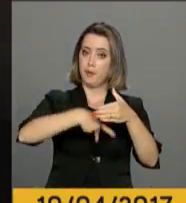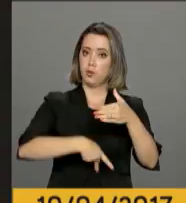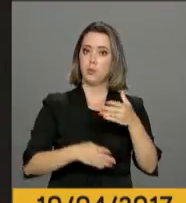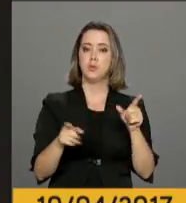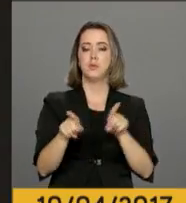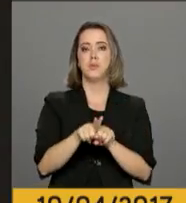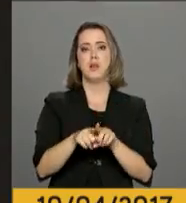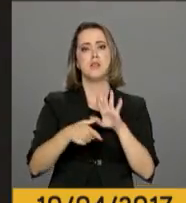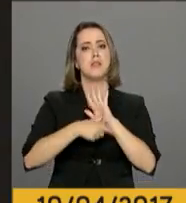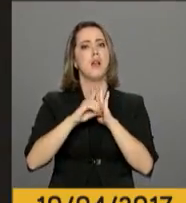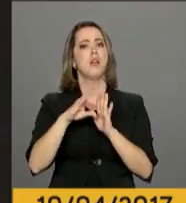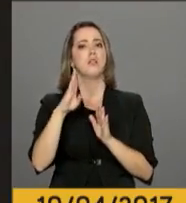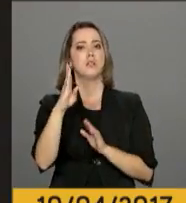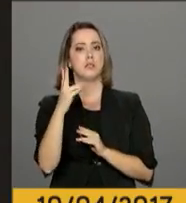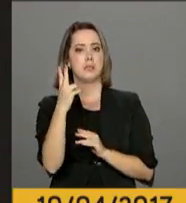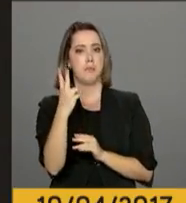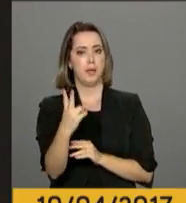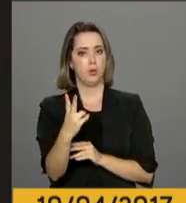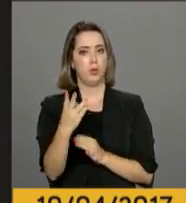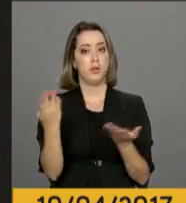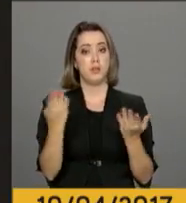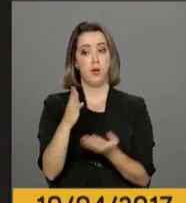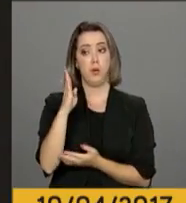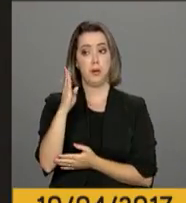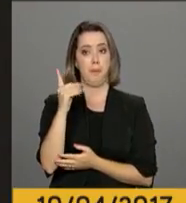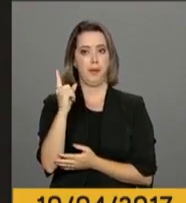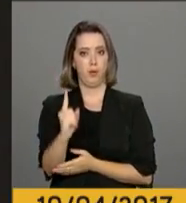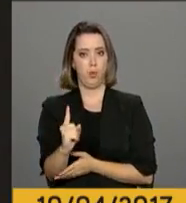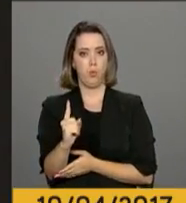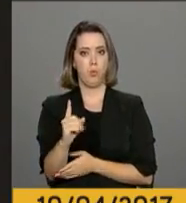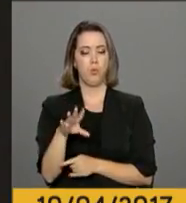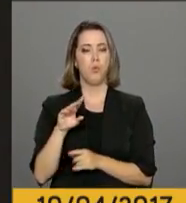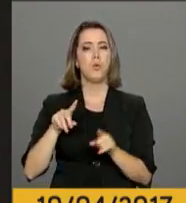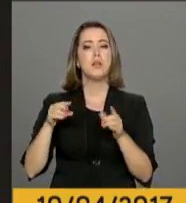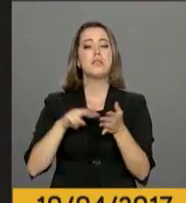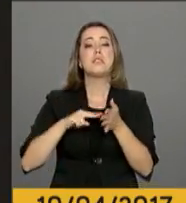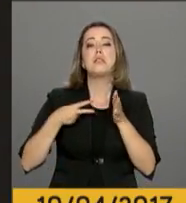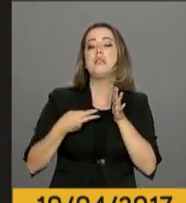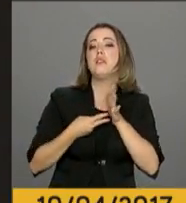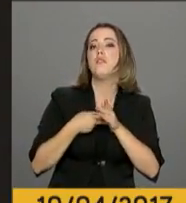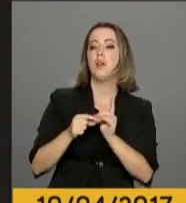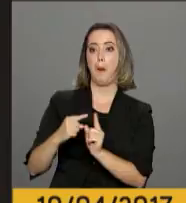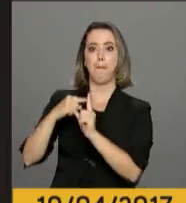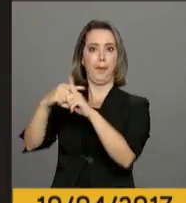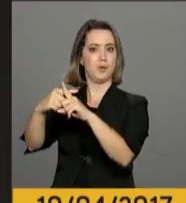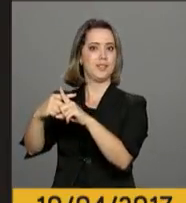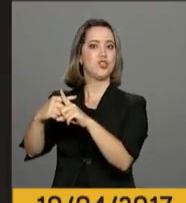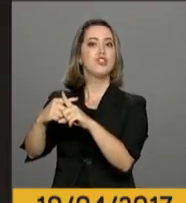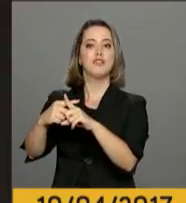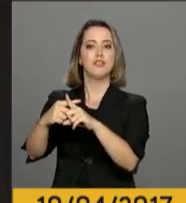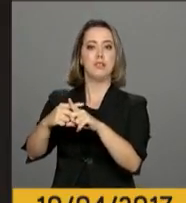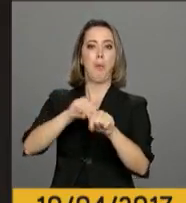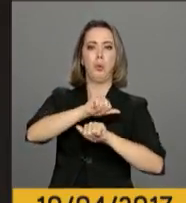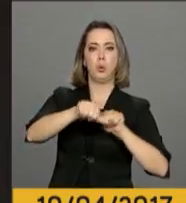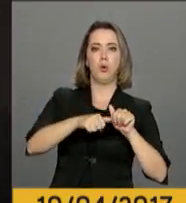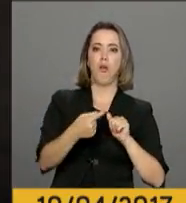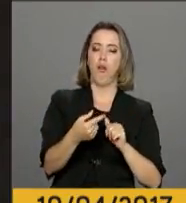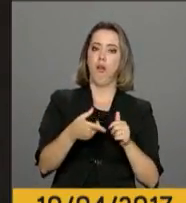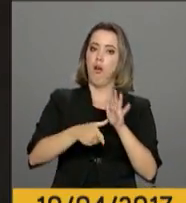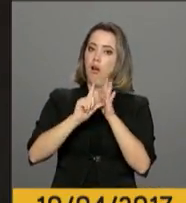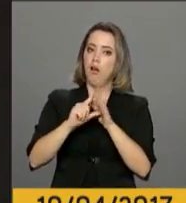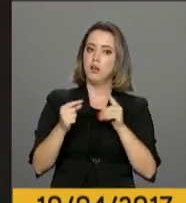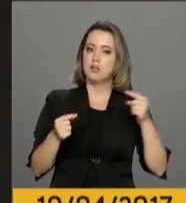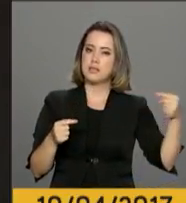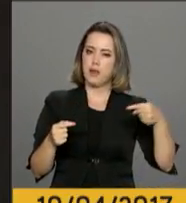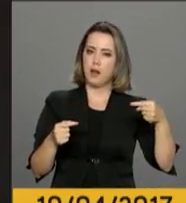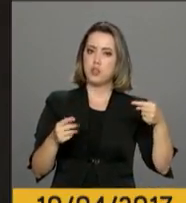para B1, portanto, de perspectiva estável para positiva. Os senhores sabem que há tempos atrás, um ano e meio atrás, falar